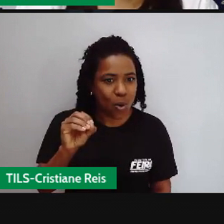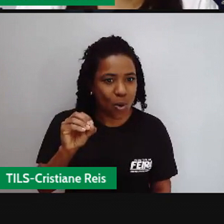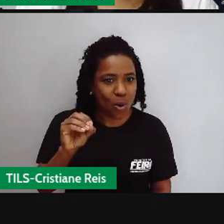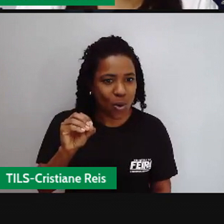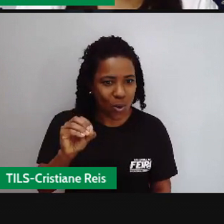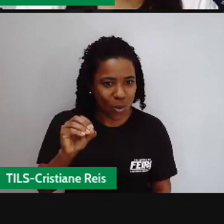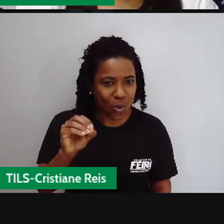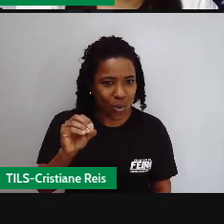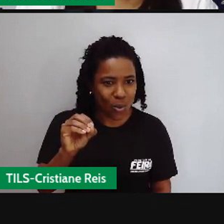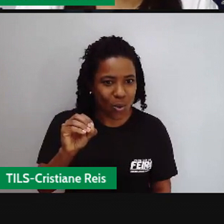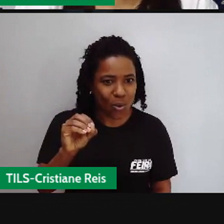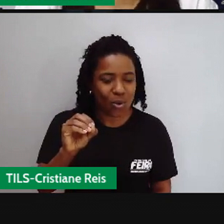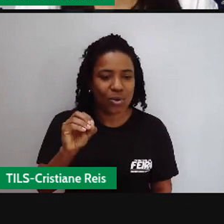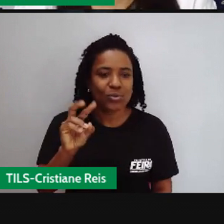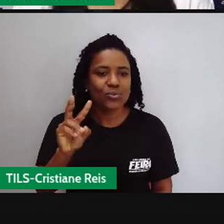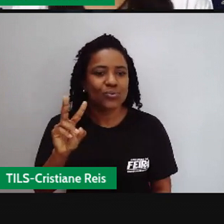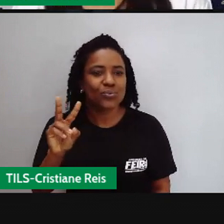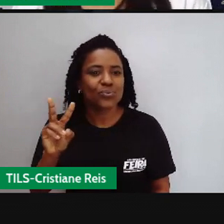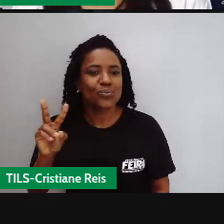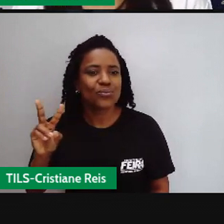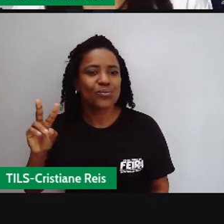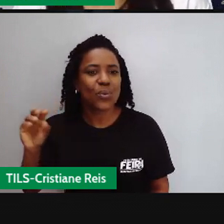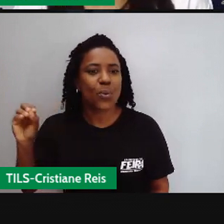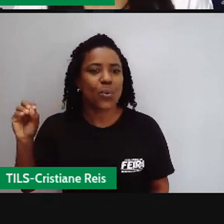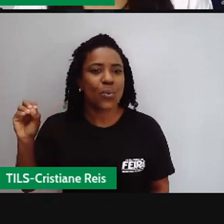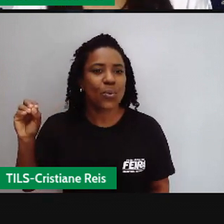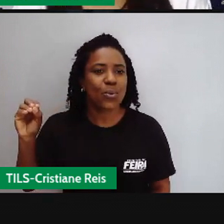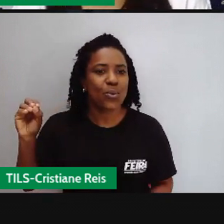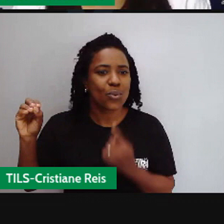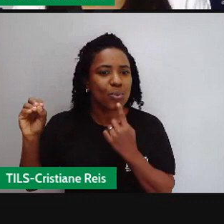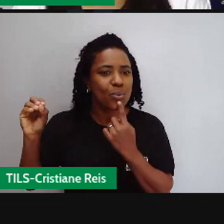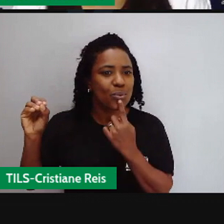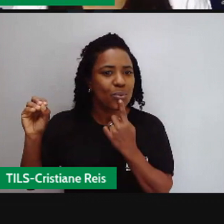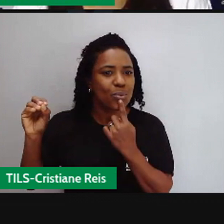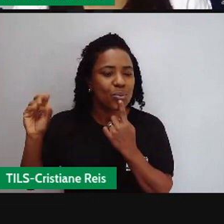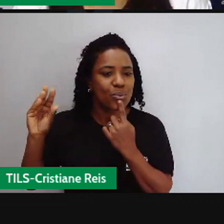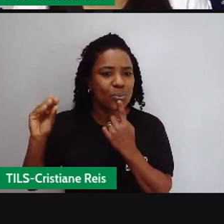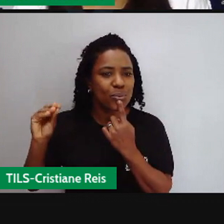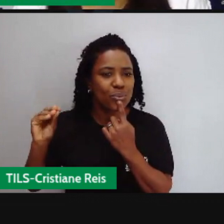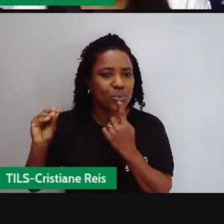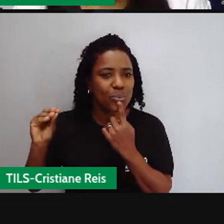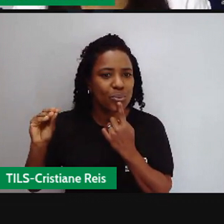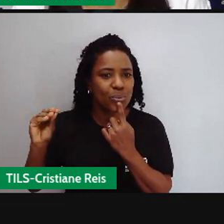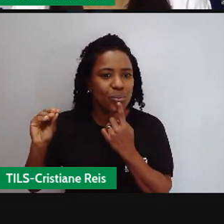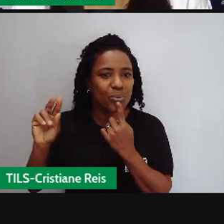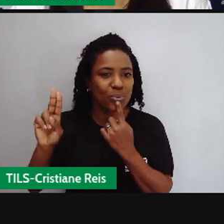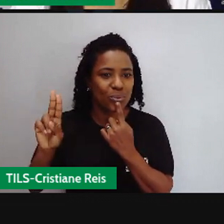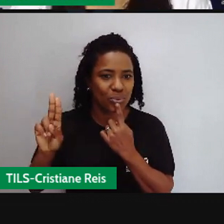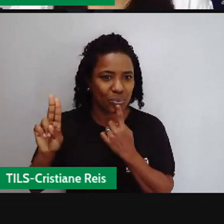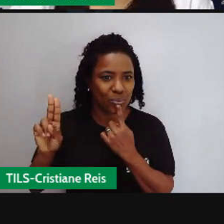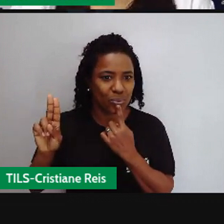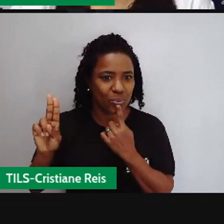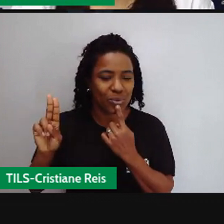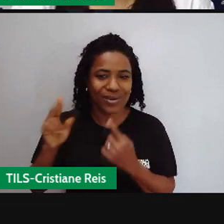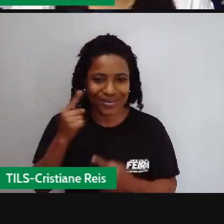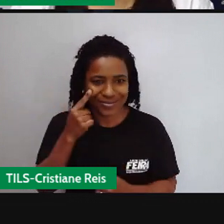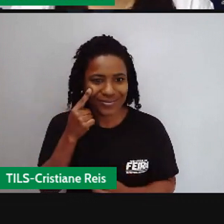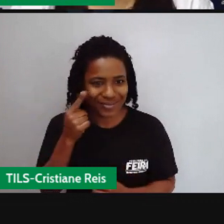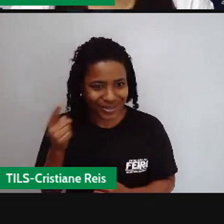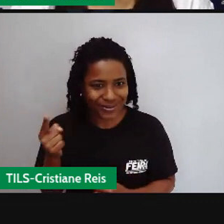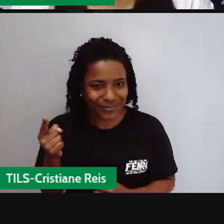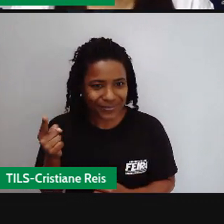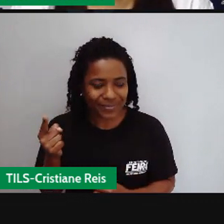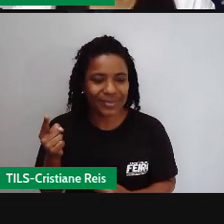aí da sílaba tônica. Mas o segundo O faz parte da sílaba átona. Por isso, aí ele tem um